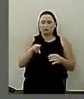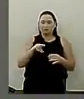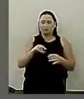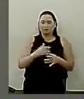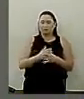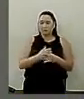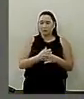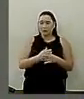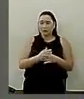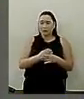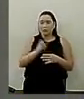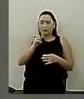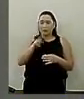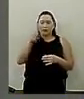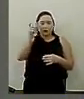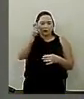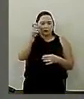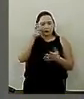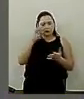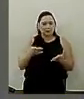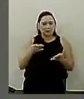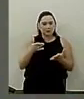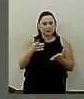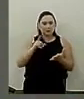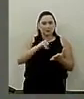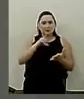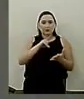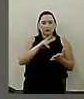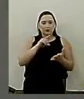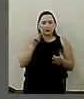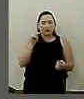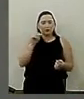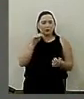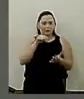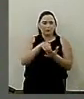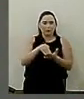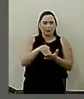tempestade e diz, é Satanás, está resolvido o mistério da interpretação.